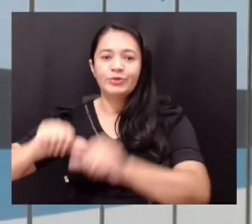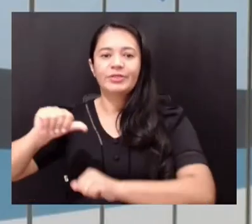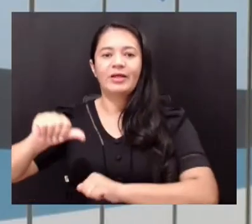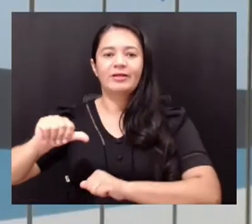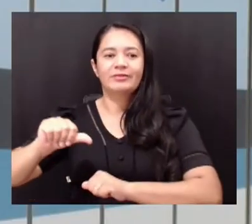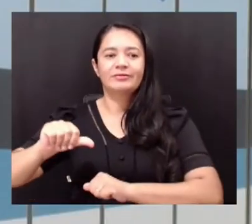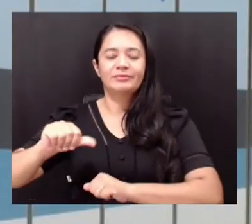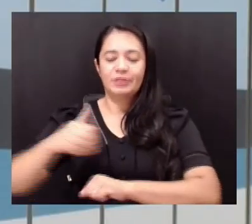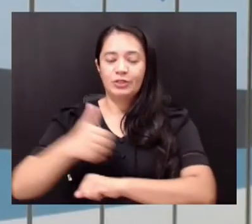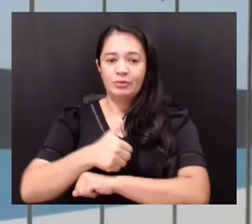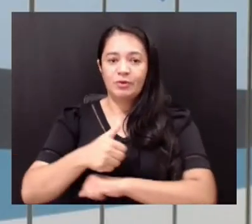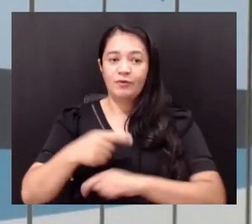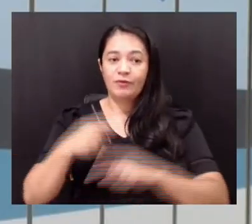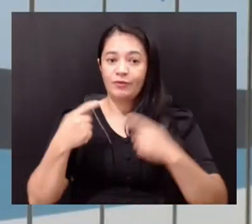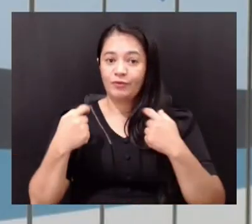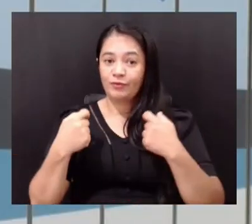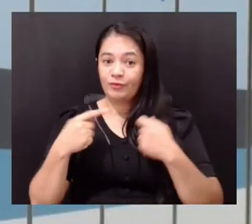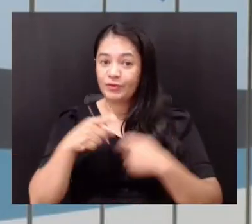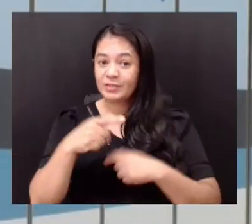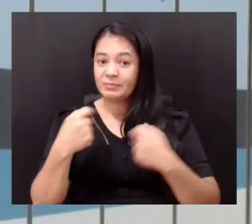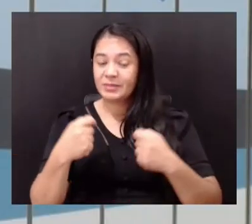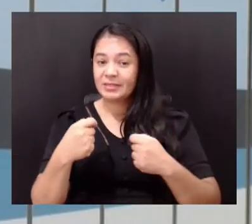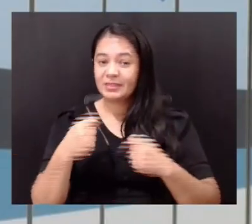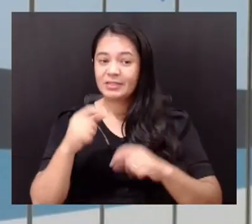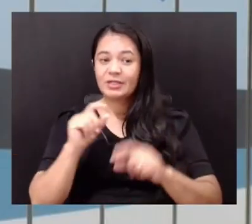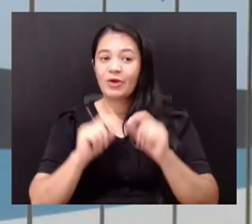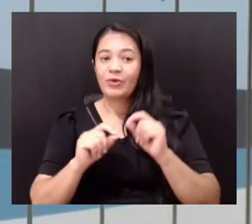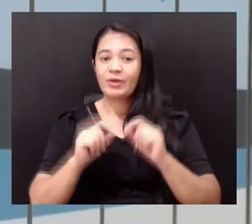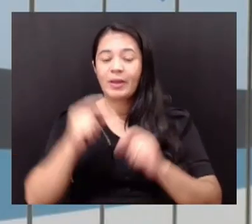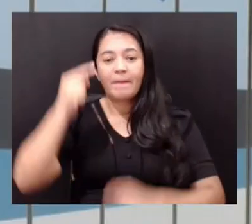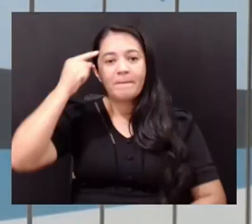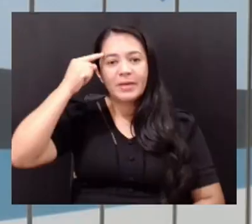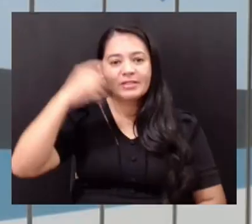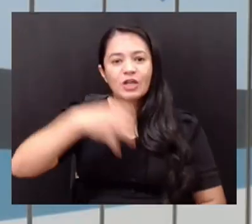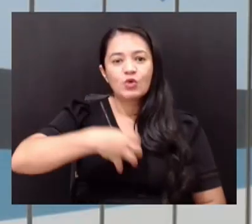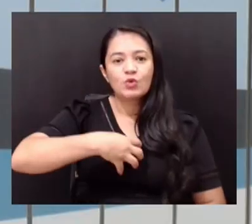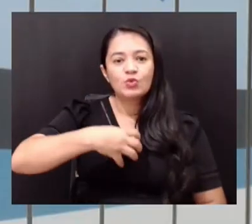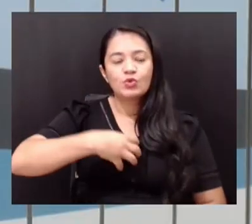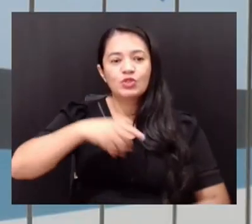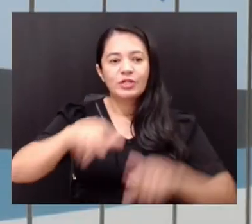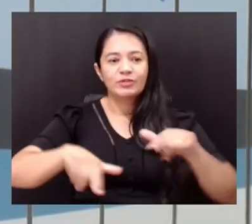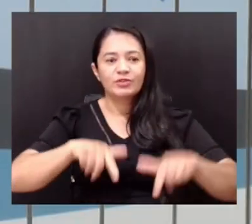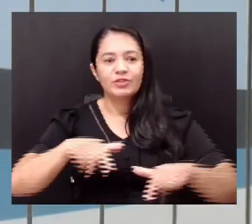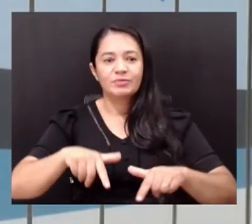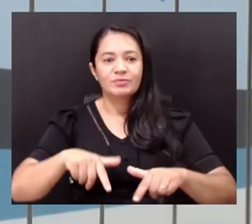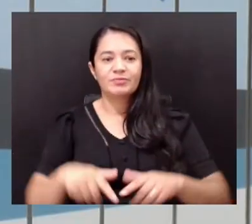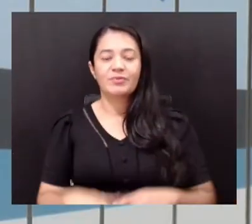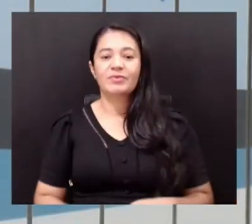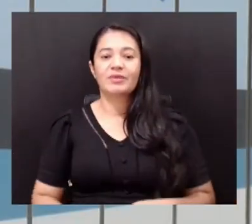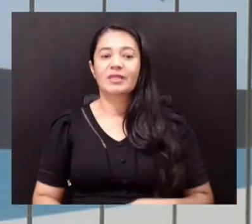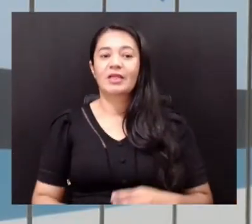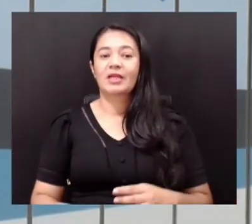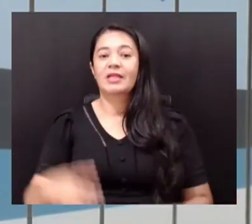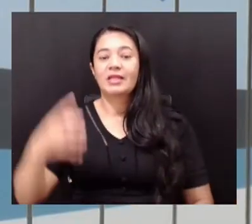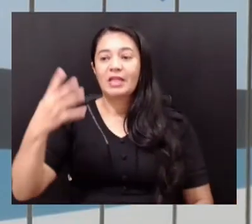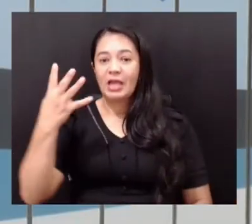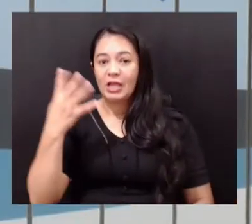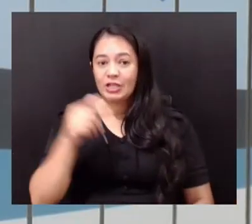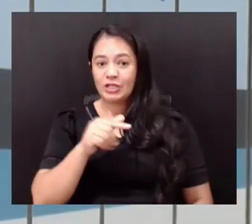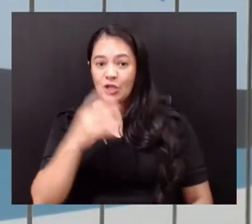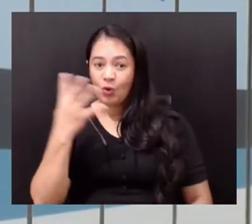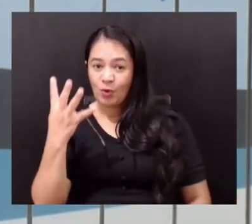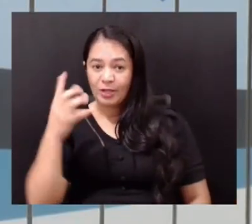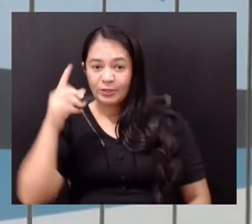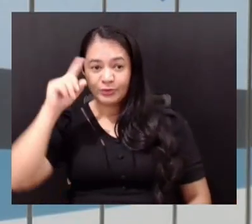repensar o modelo de trabalho. Você não consegue fazer em 4 dias a mesma coisa que você fazia em 5 ou em